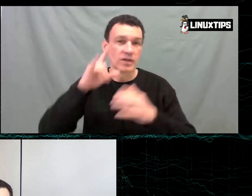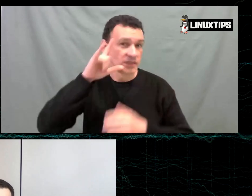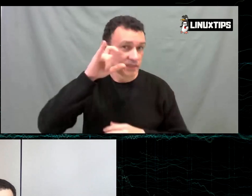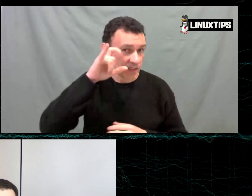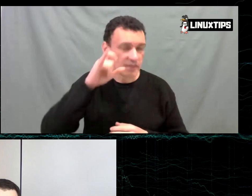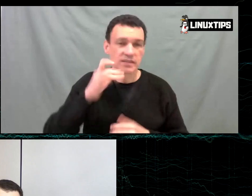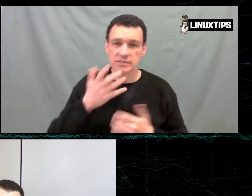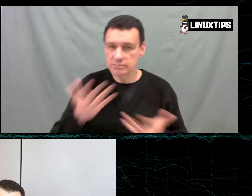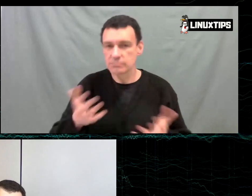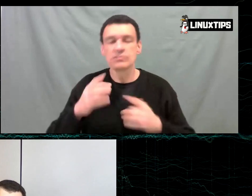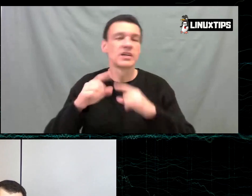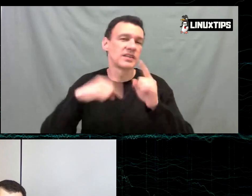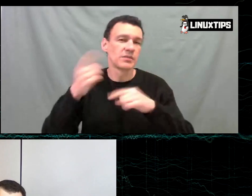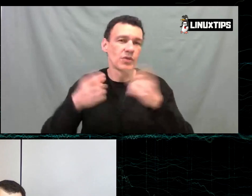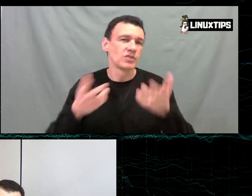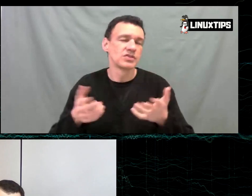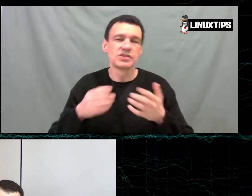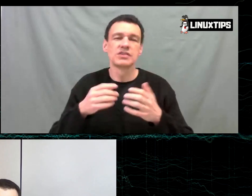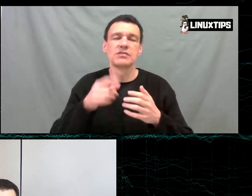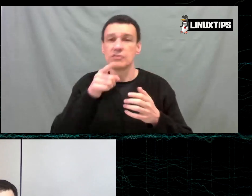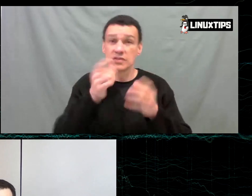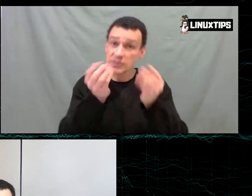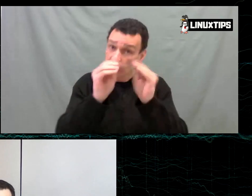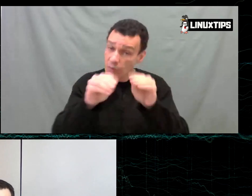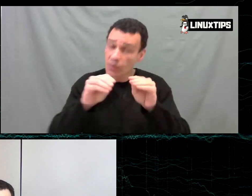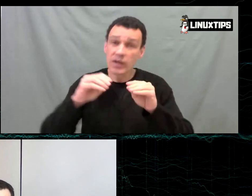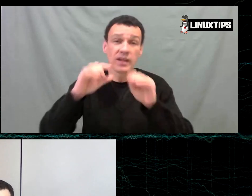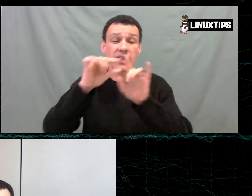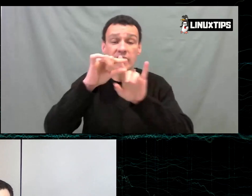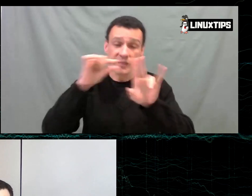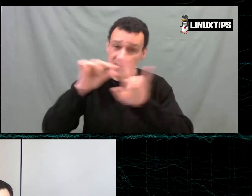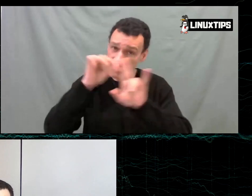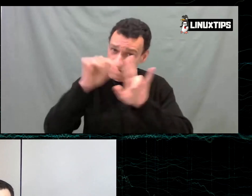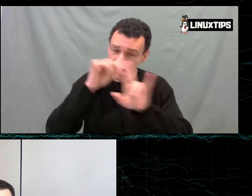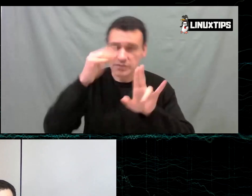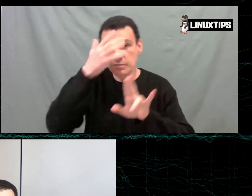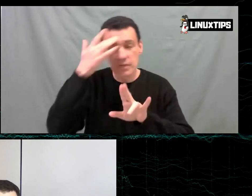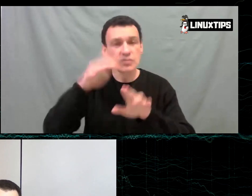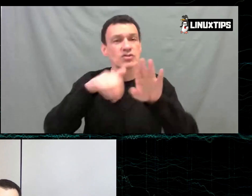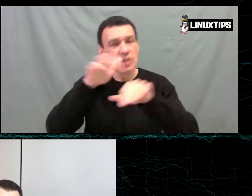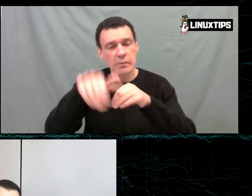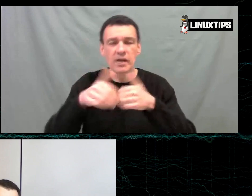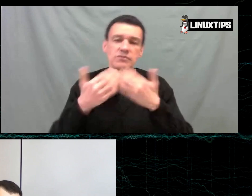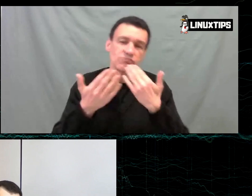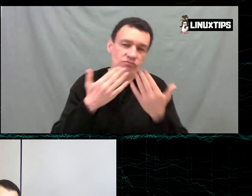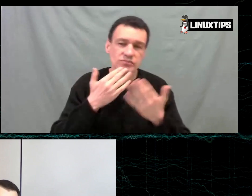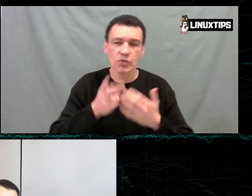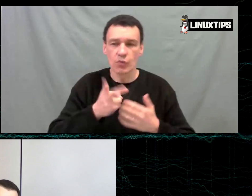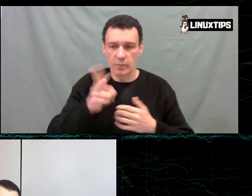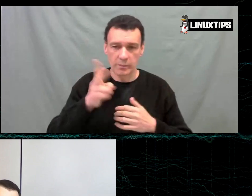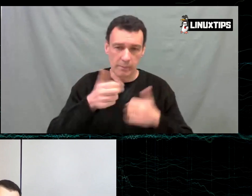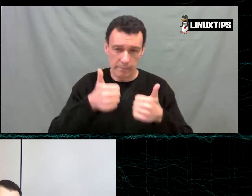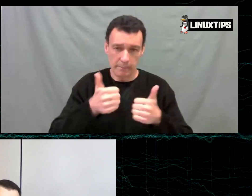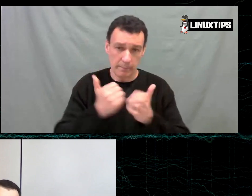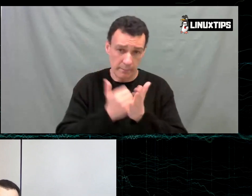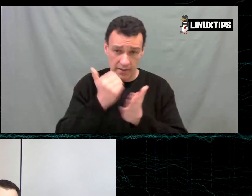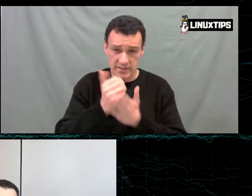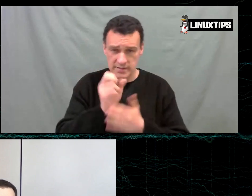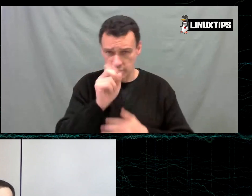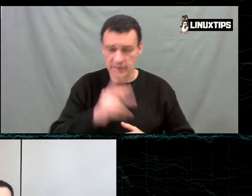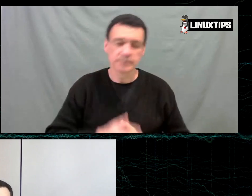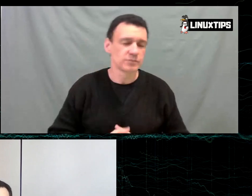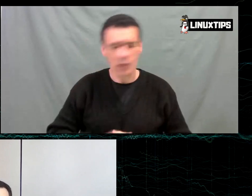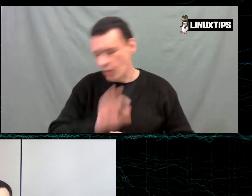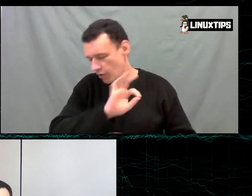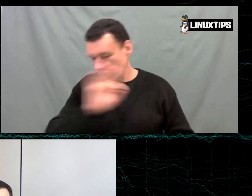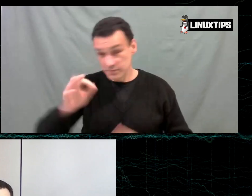chumbam aqui no seu nome lá o LinkedIn para que a galera possa trocar ideia, seguir aí o bate-papo com você. Fechou? Animal, valeu demais pela